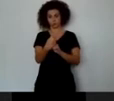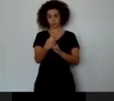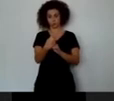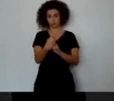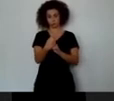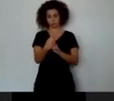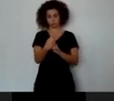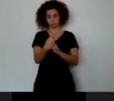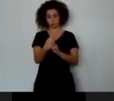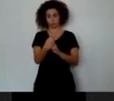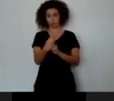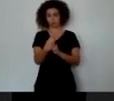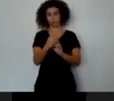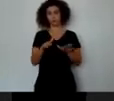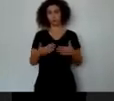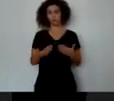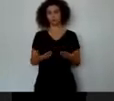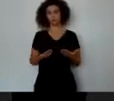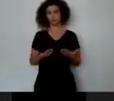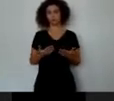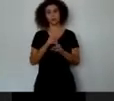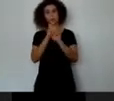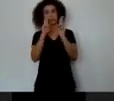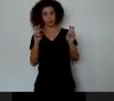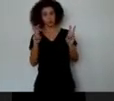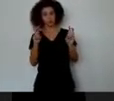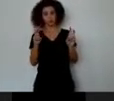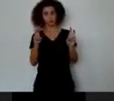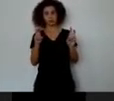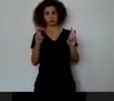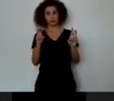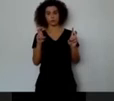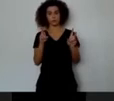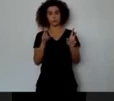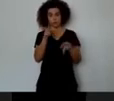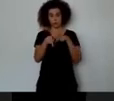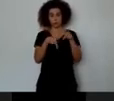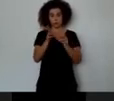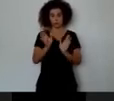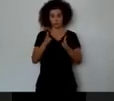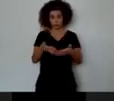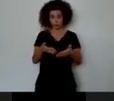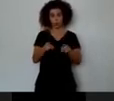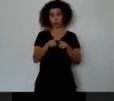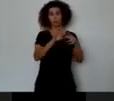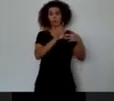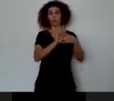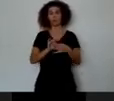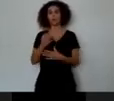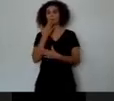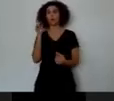foram desenvolvidos, além do tema e do título, né? É o público-alvo, o contexto, os objetivos, qual